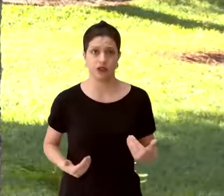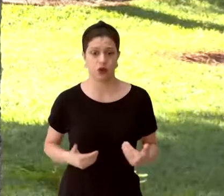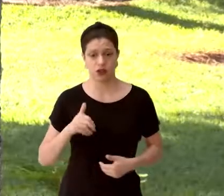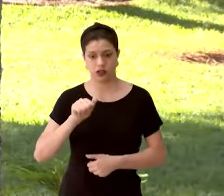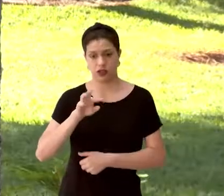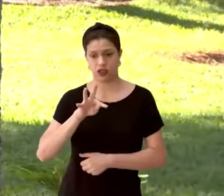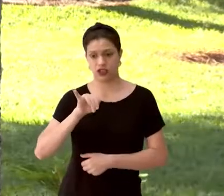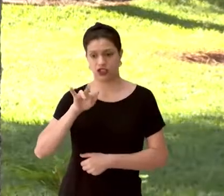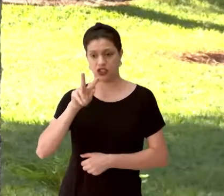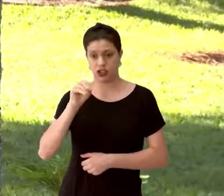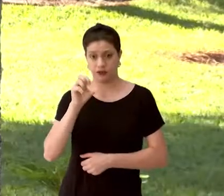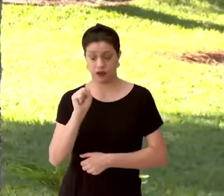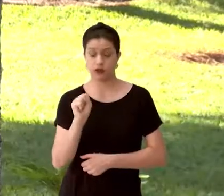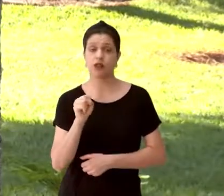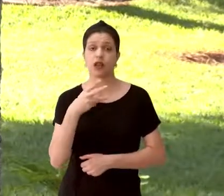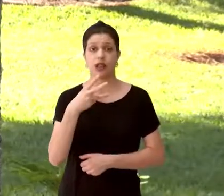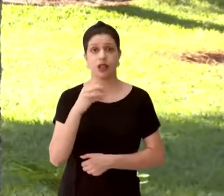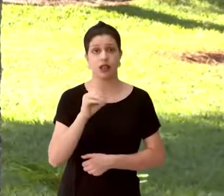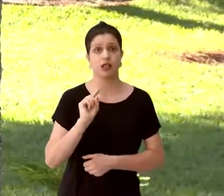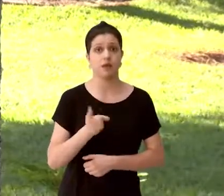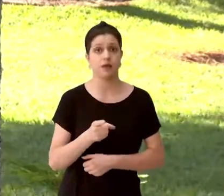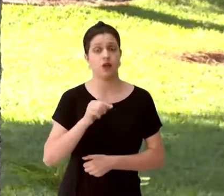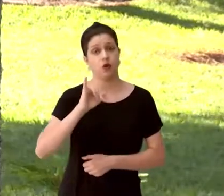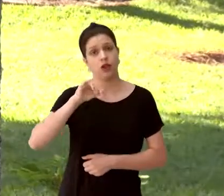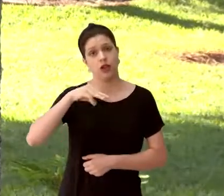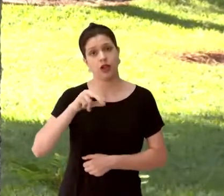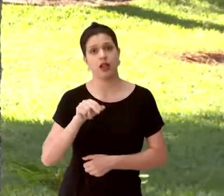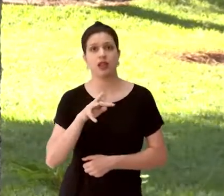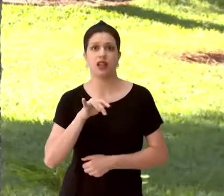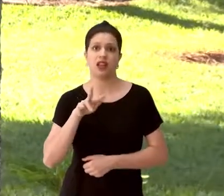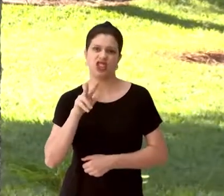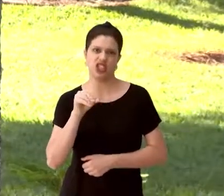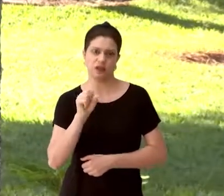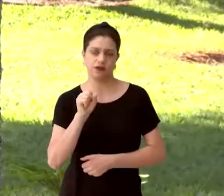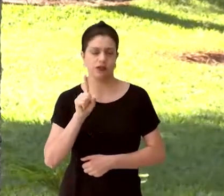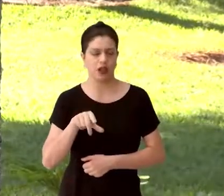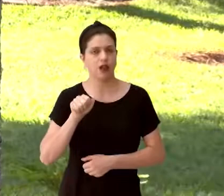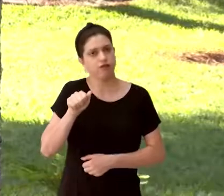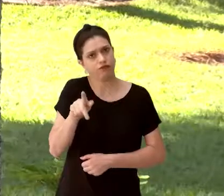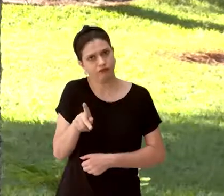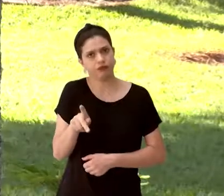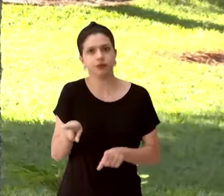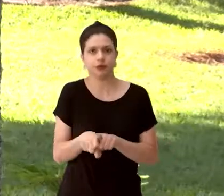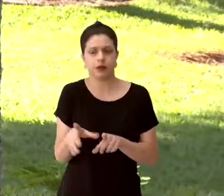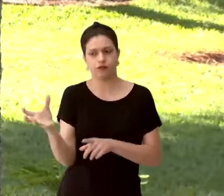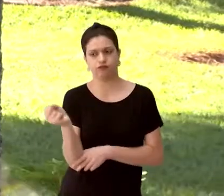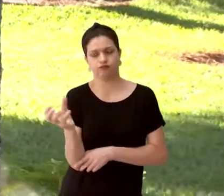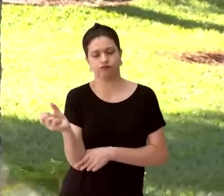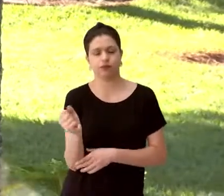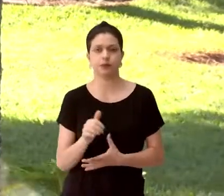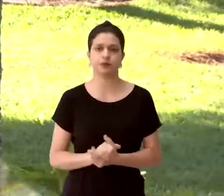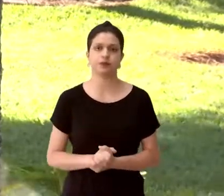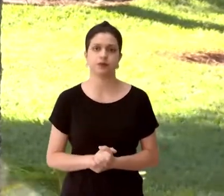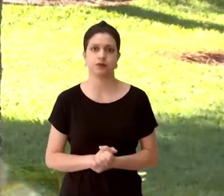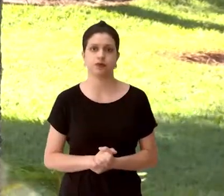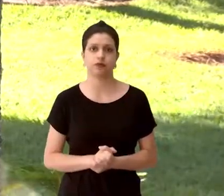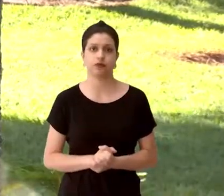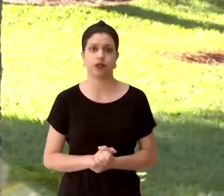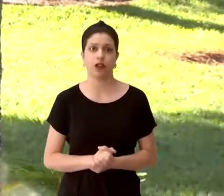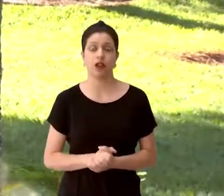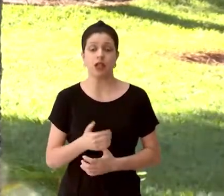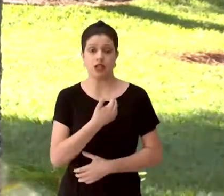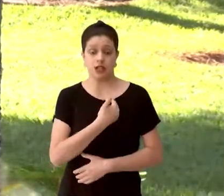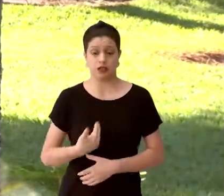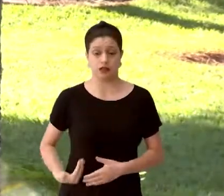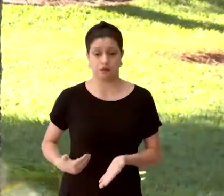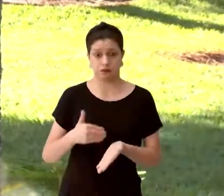mil servidores ativos e 30 mil inativos, que são os aposentados e pensionistas. No dia 12 de maio, o